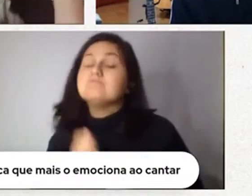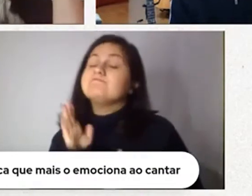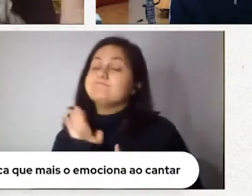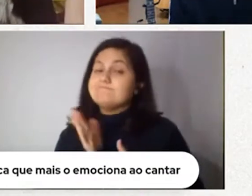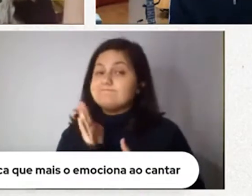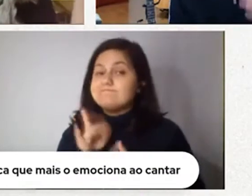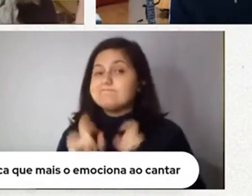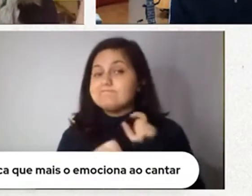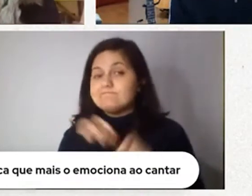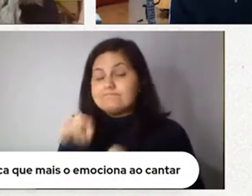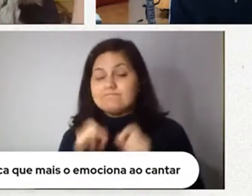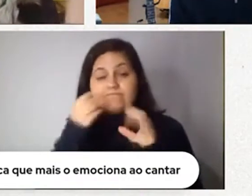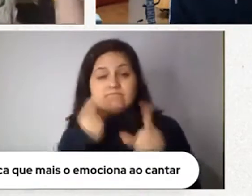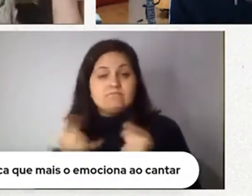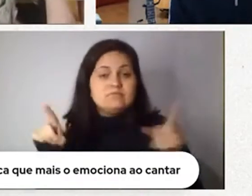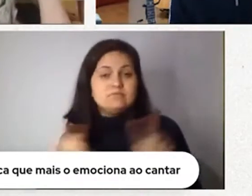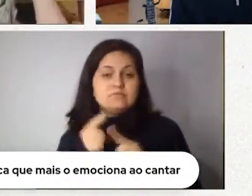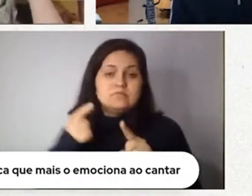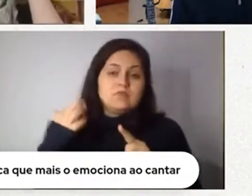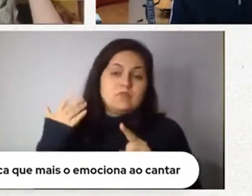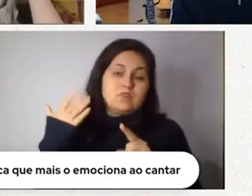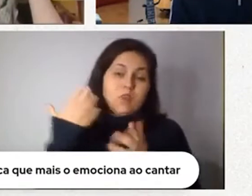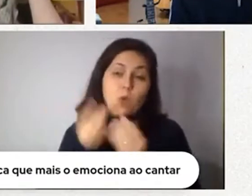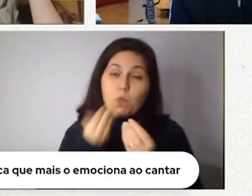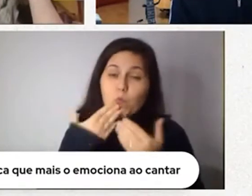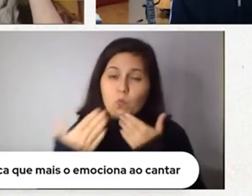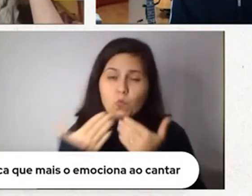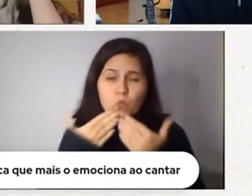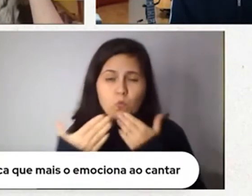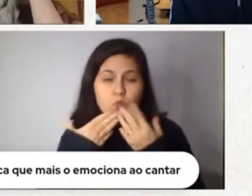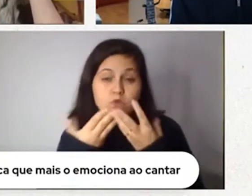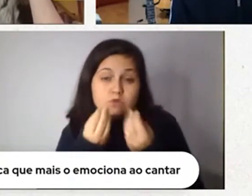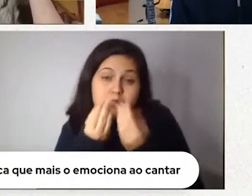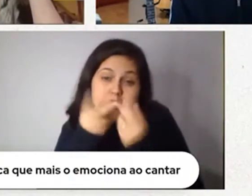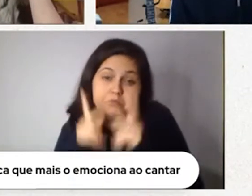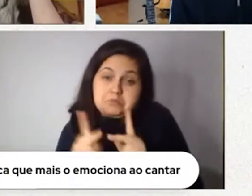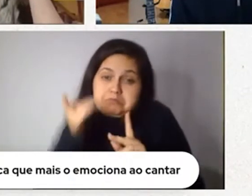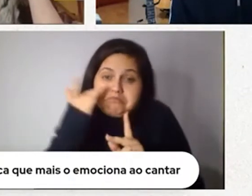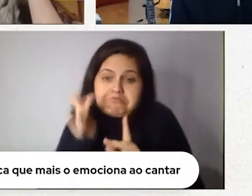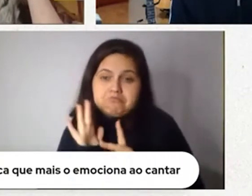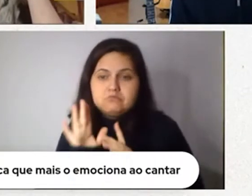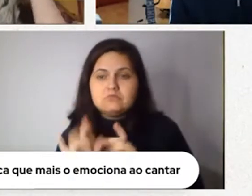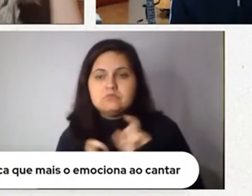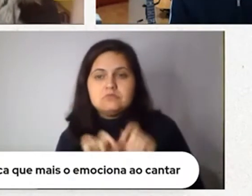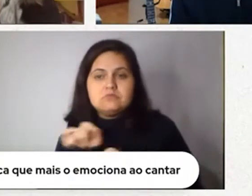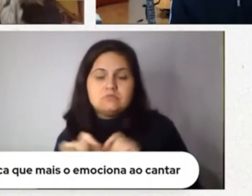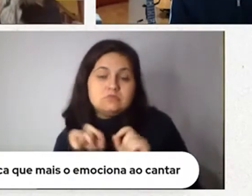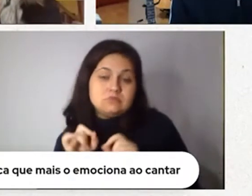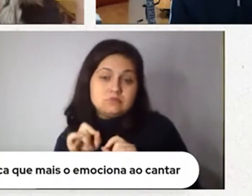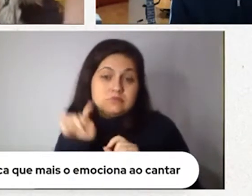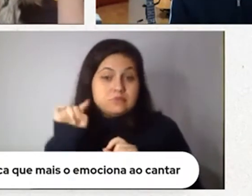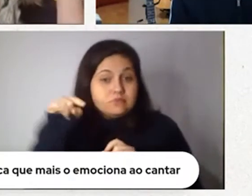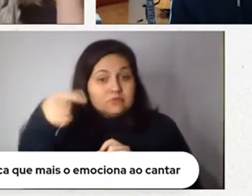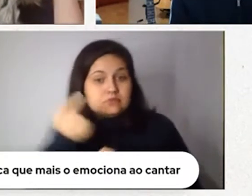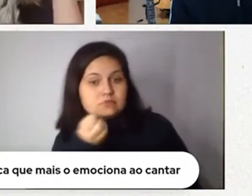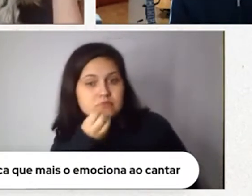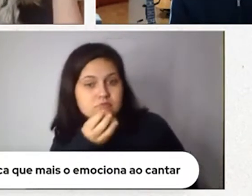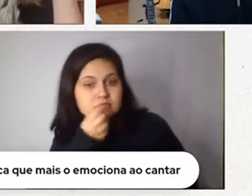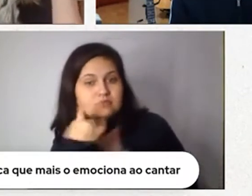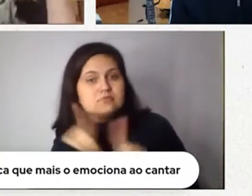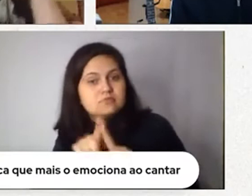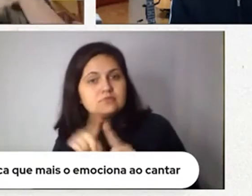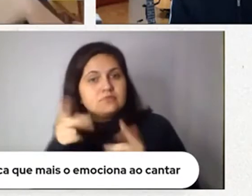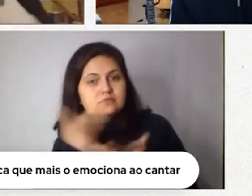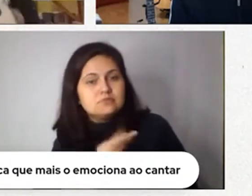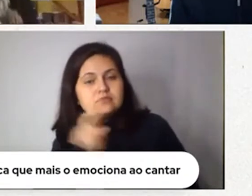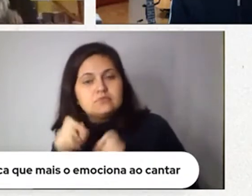que aquela canção talvez seja muito pedida pelas pessoas, enfim. E um outro comentário que estava rolando aqui,